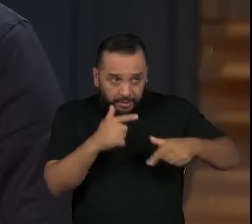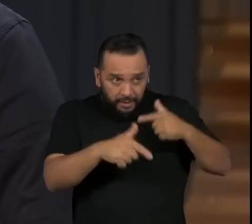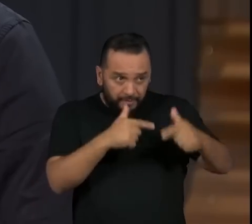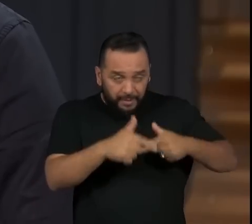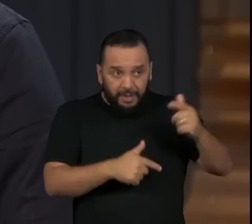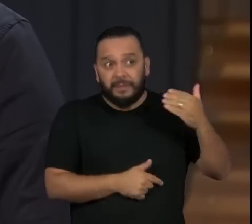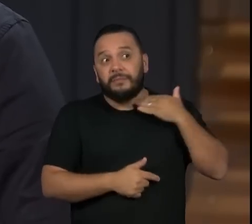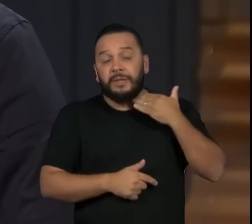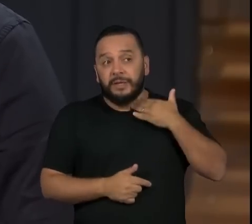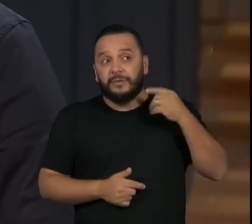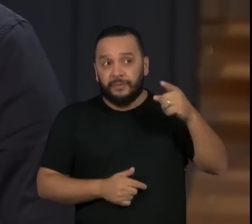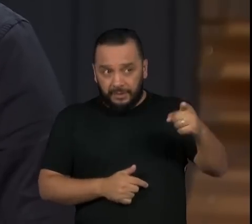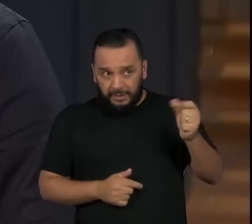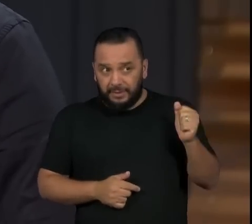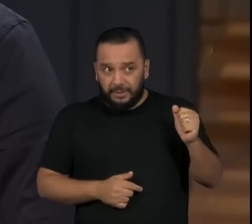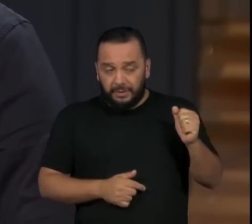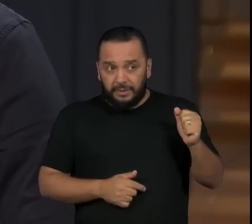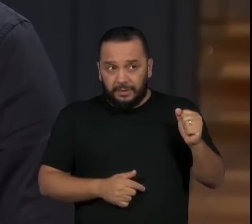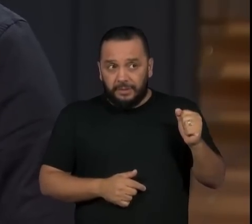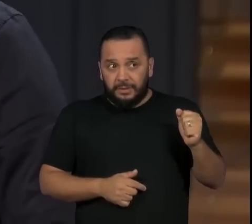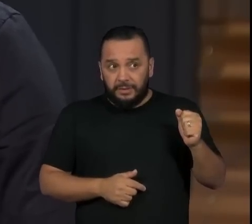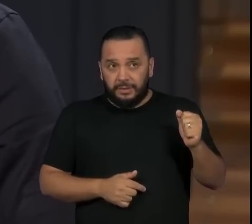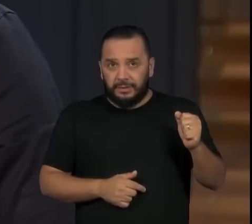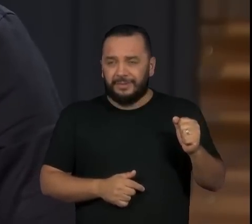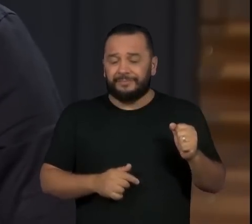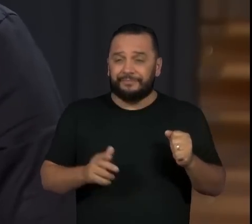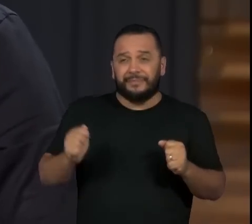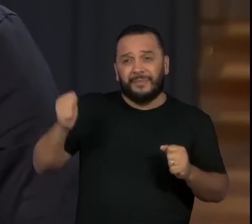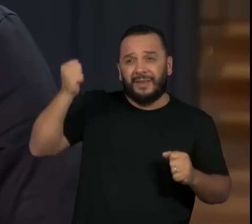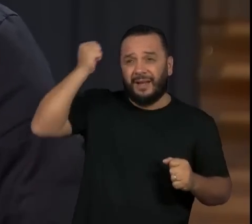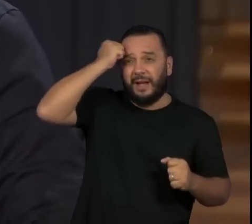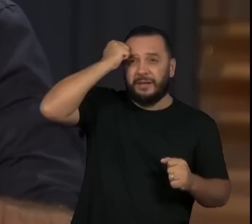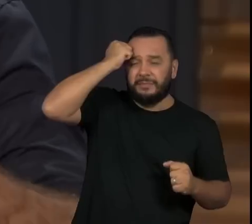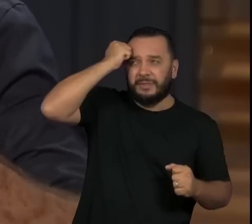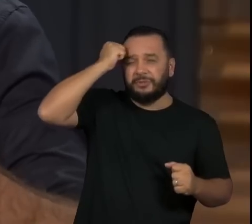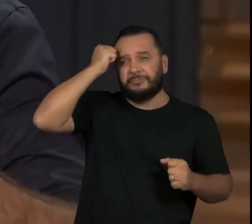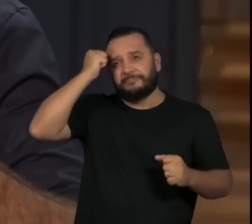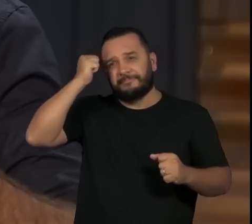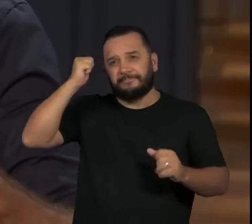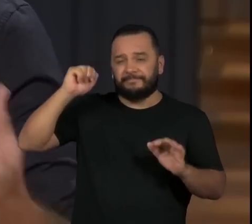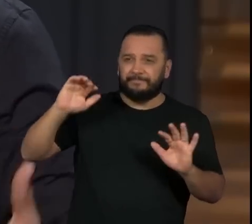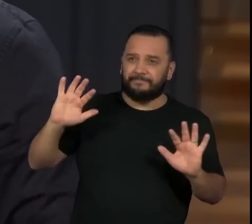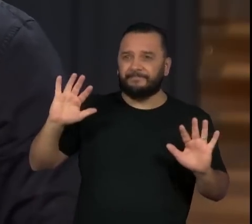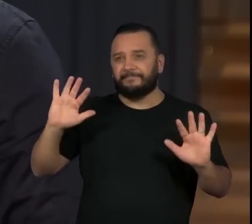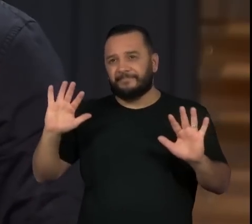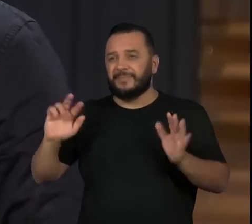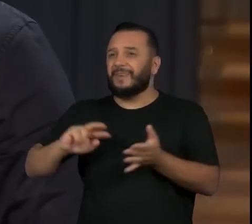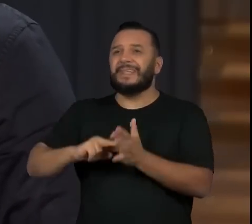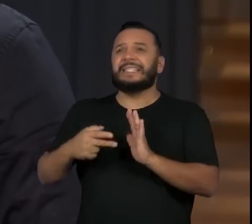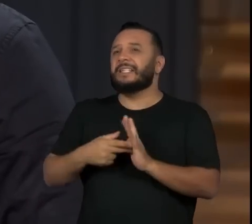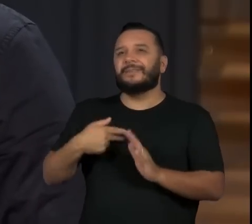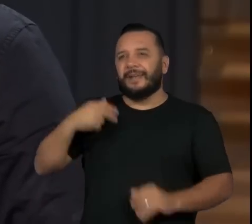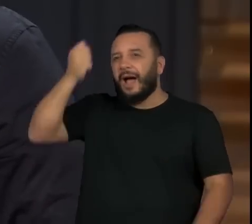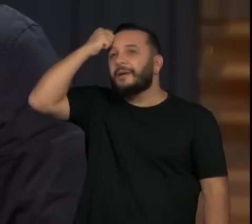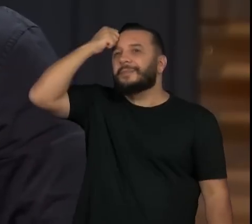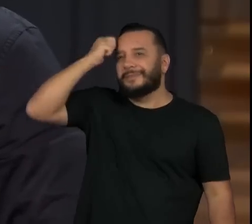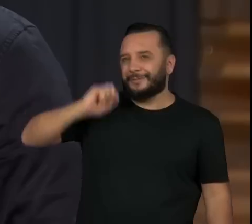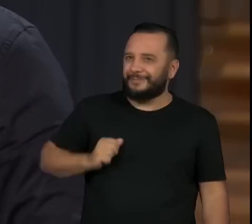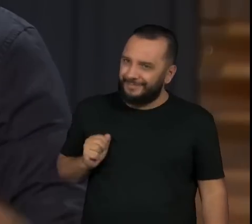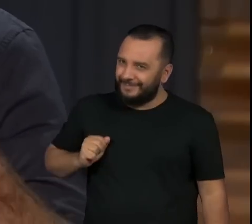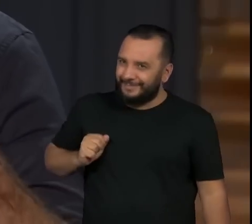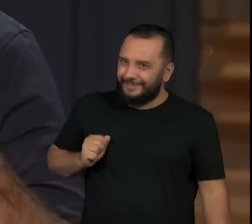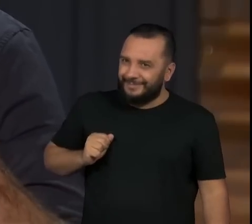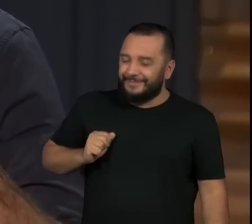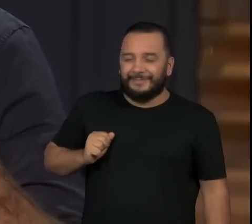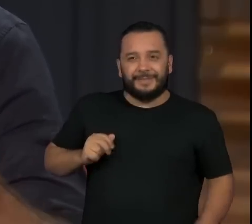de ter sido banqueiro? Um arrependimento, né? E a gente tem que entender o que significa arrependimento. Significa o